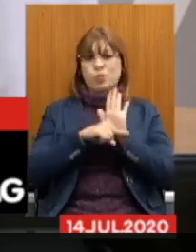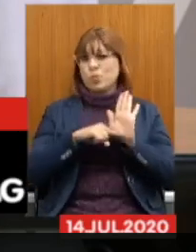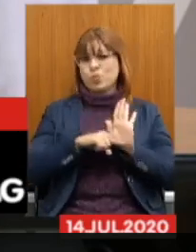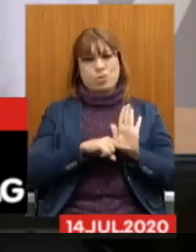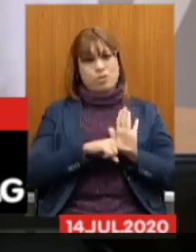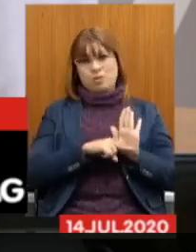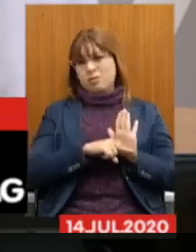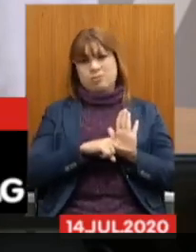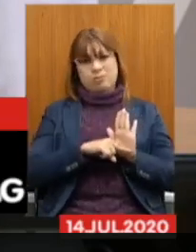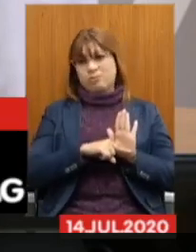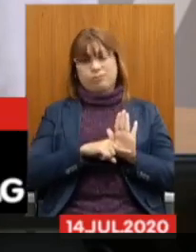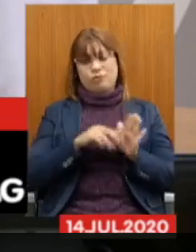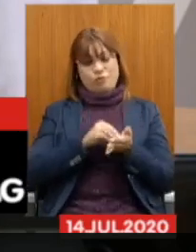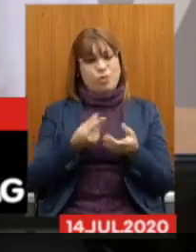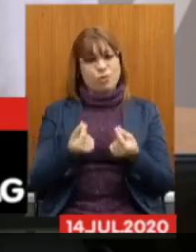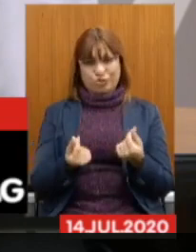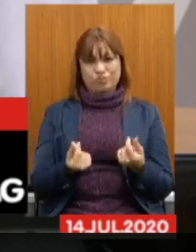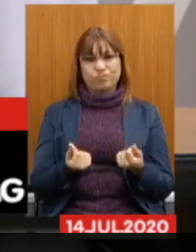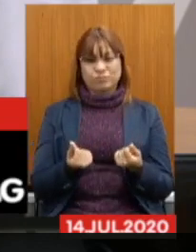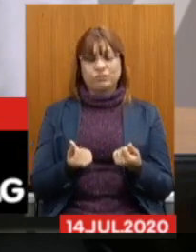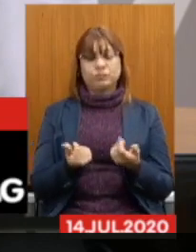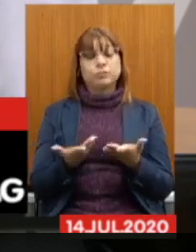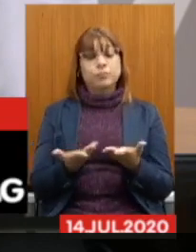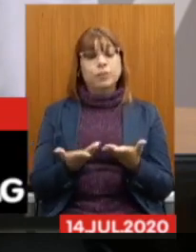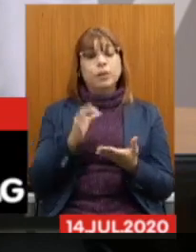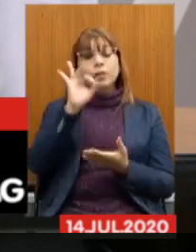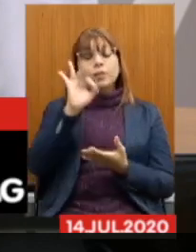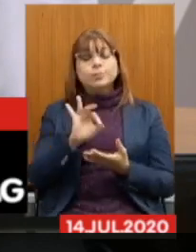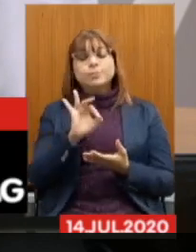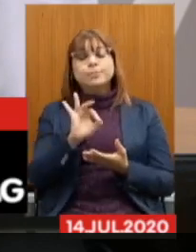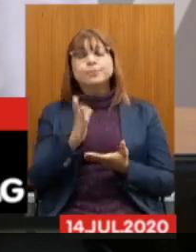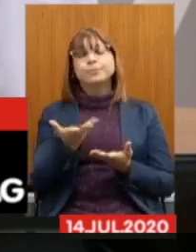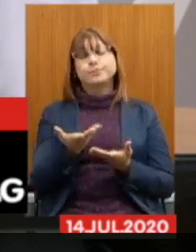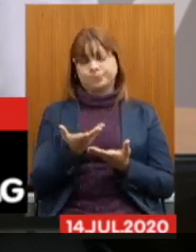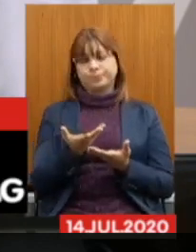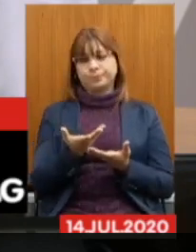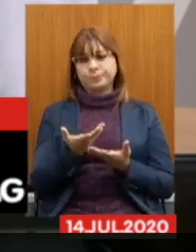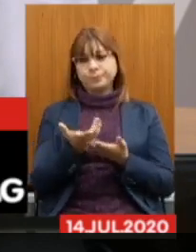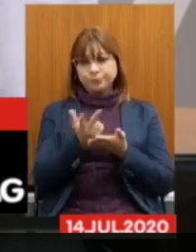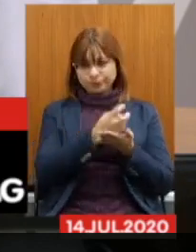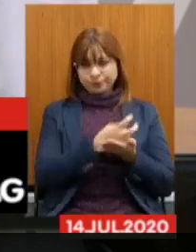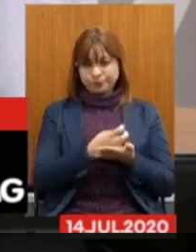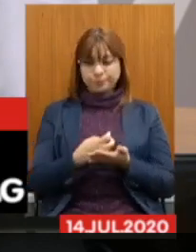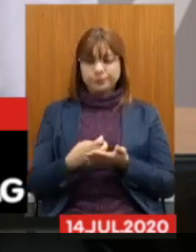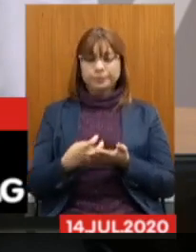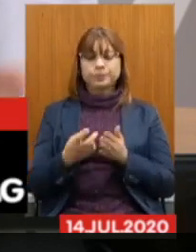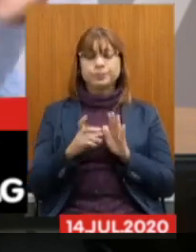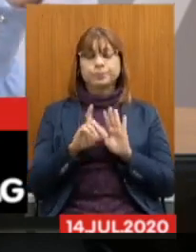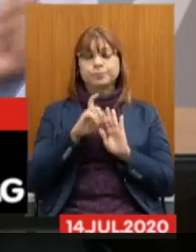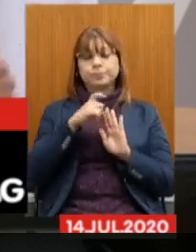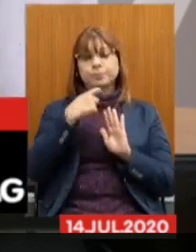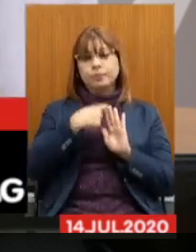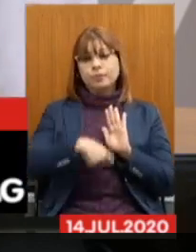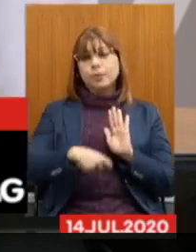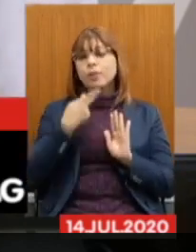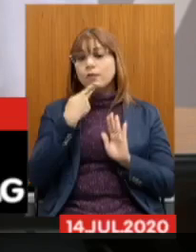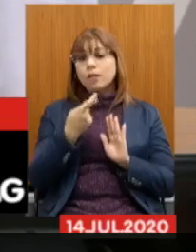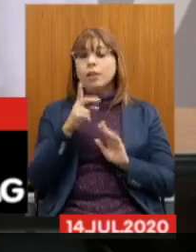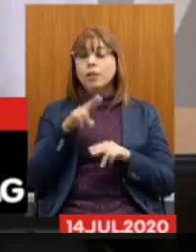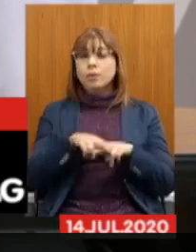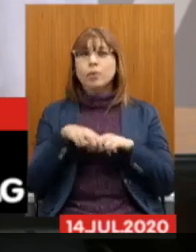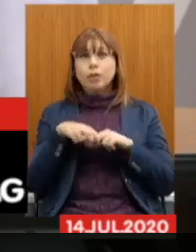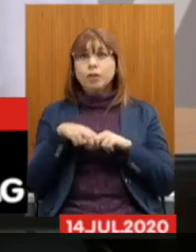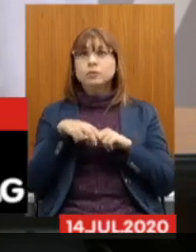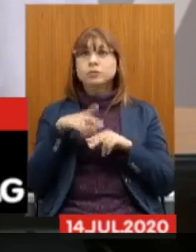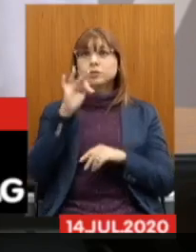à alíquota, a principal queixa é a de que a reforma foi importada do Legislativo Federal